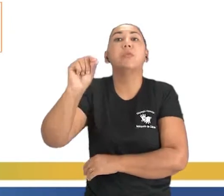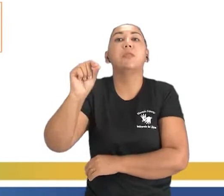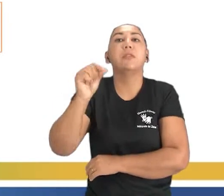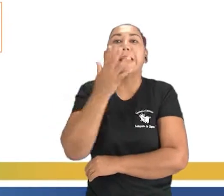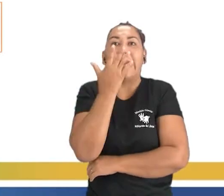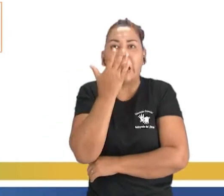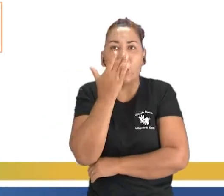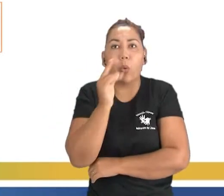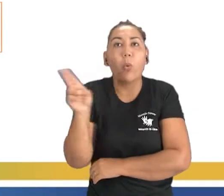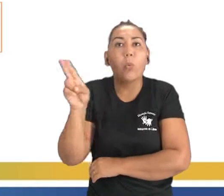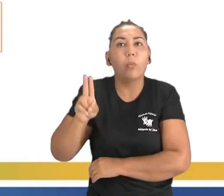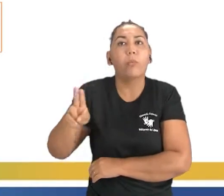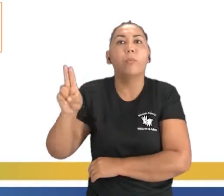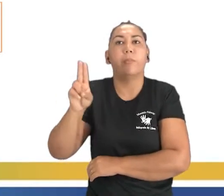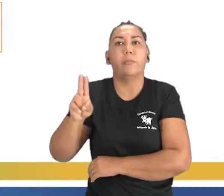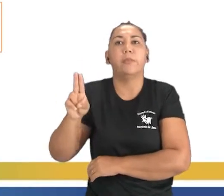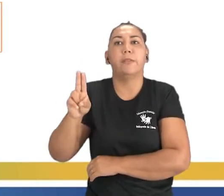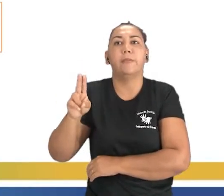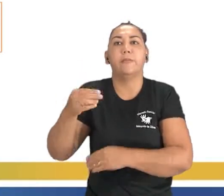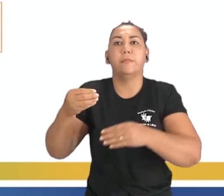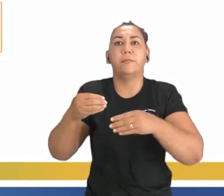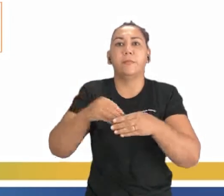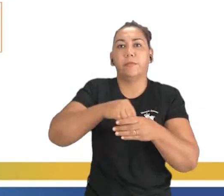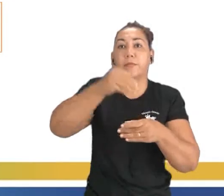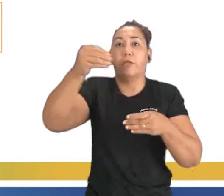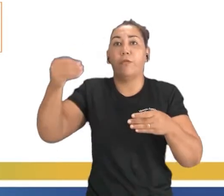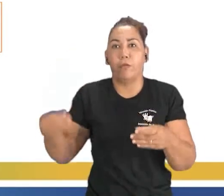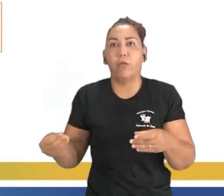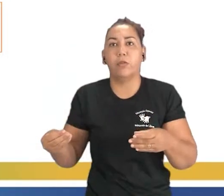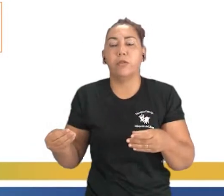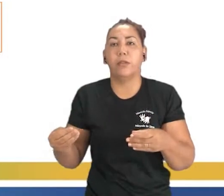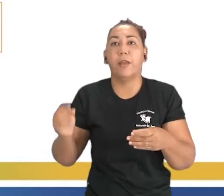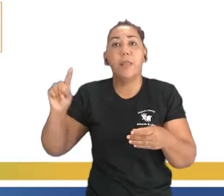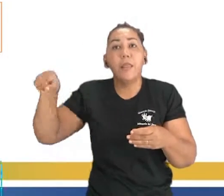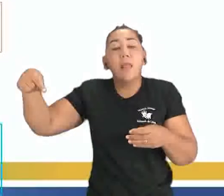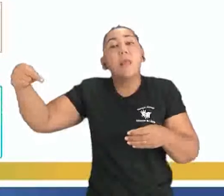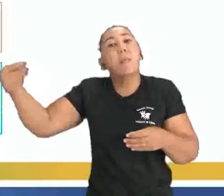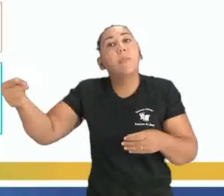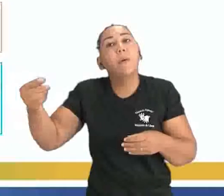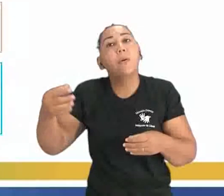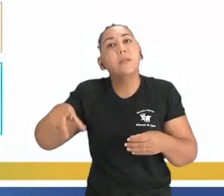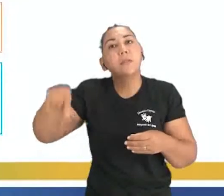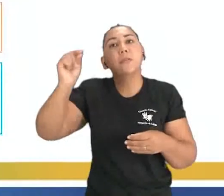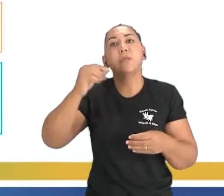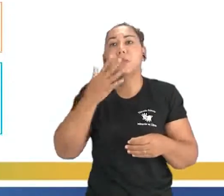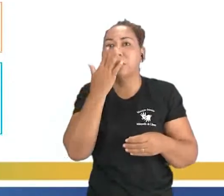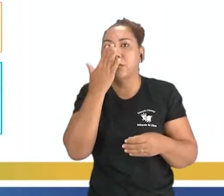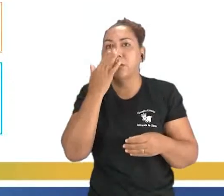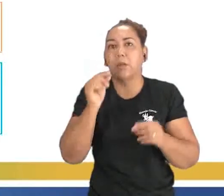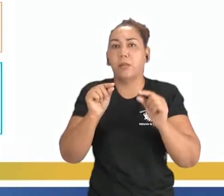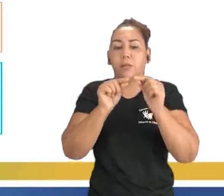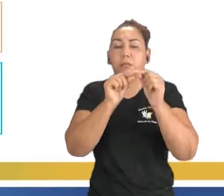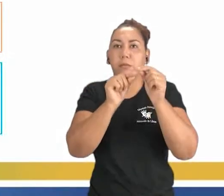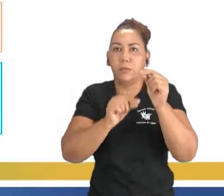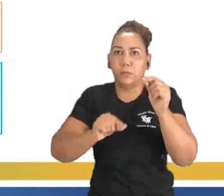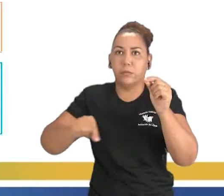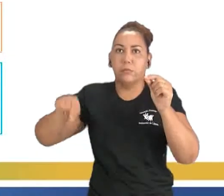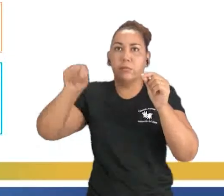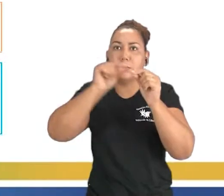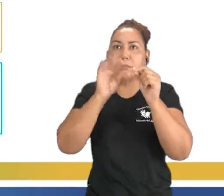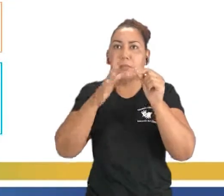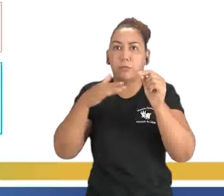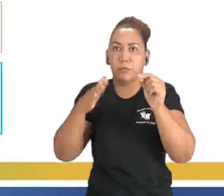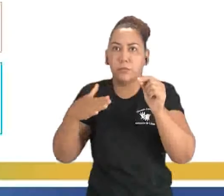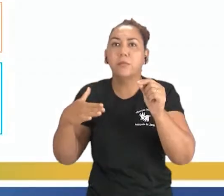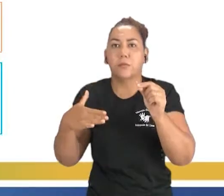a cor a ser utilizada para a parte externa. E a seguir a gente escolher a cor, né, para o círculo interno. Então, por